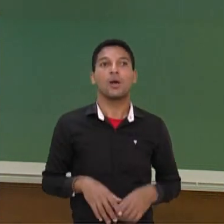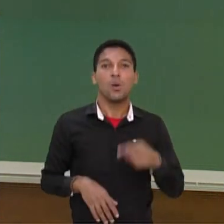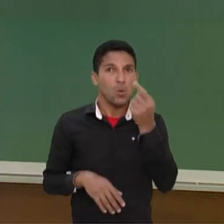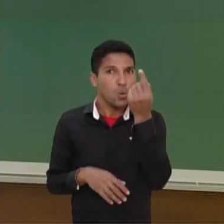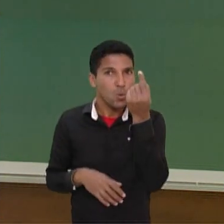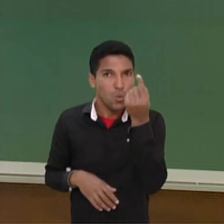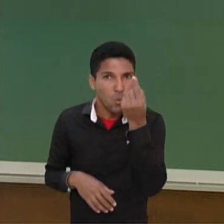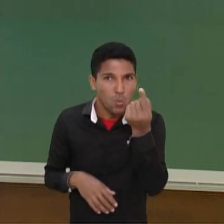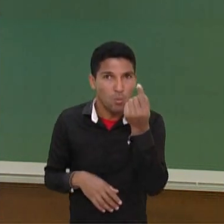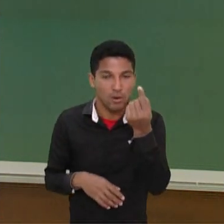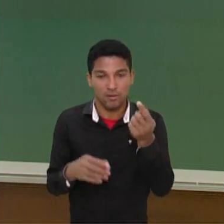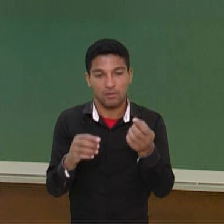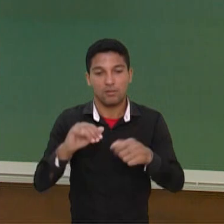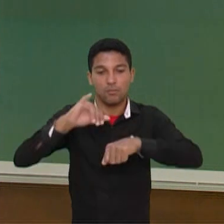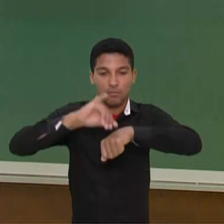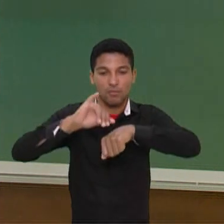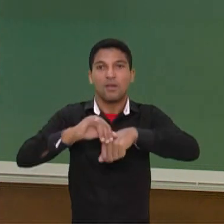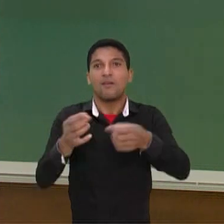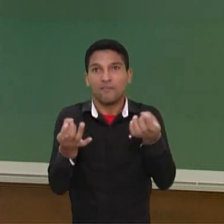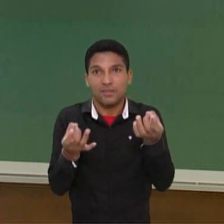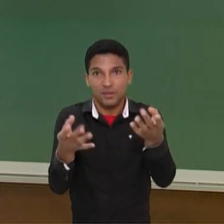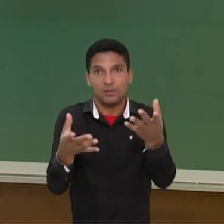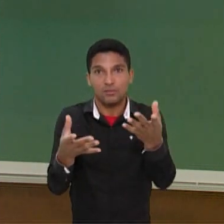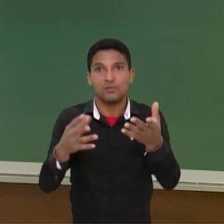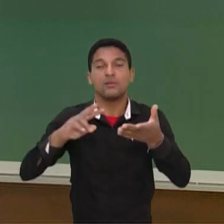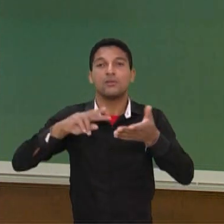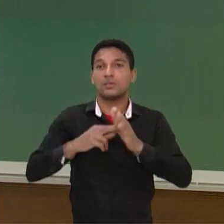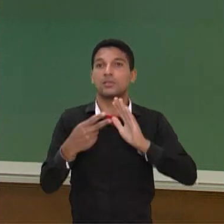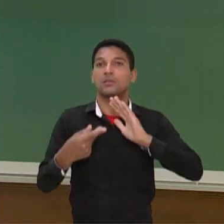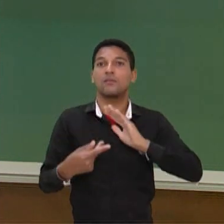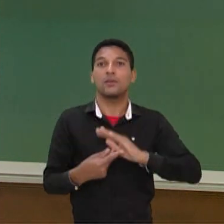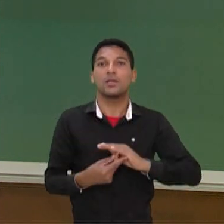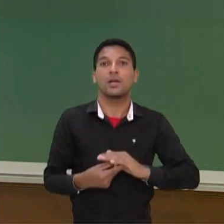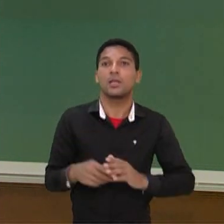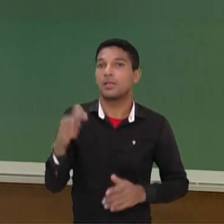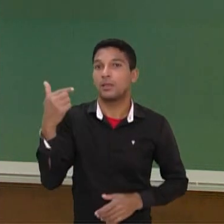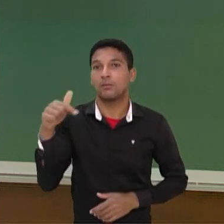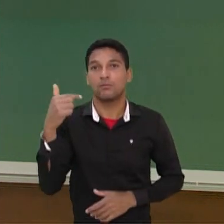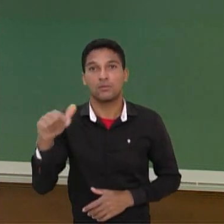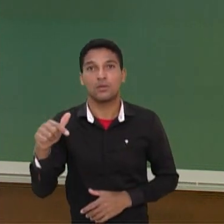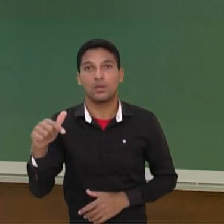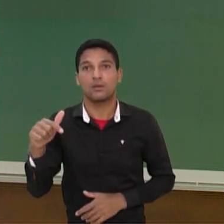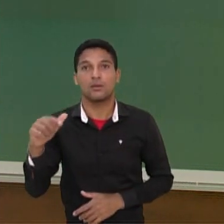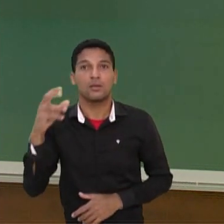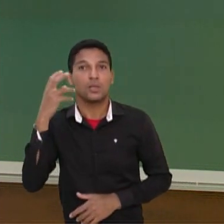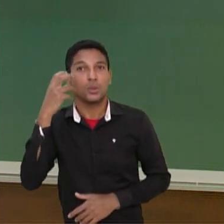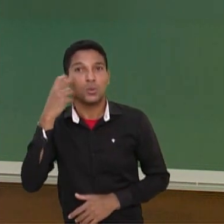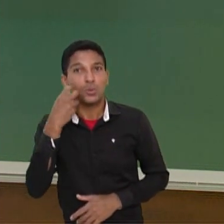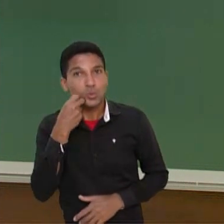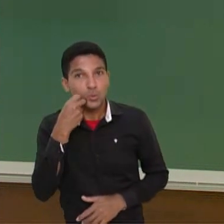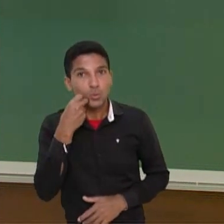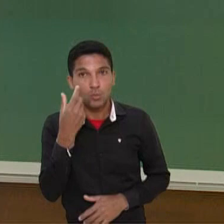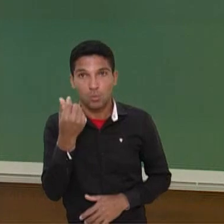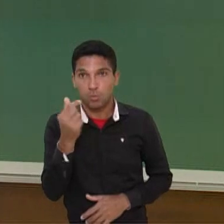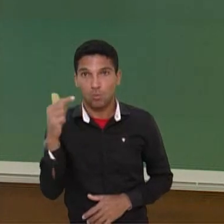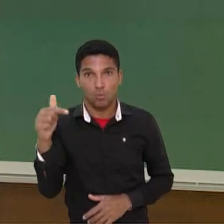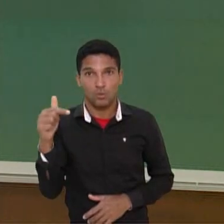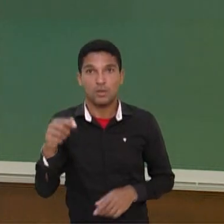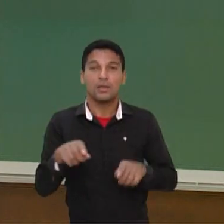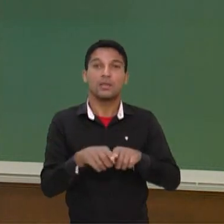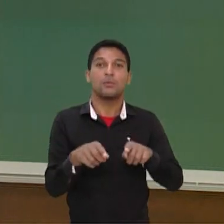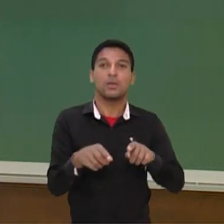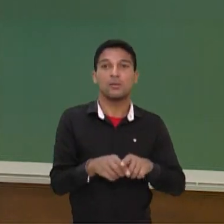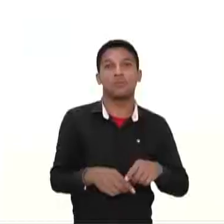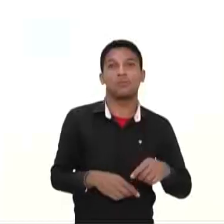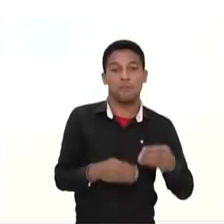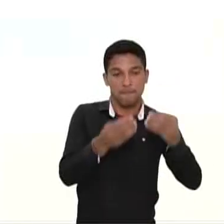tenho nem lucro, nem prejuízo. Ok? Beleza, então? Próximo. Tá lá. Vamos realizar a leitura